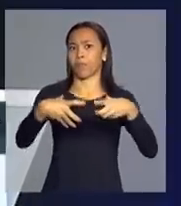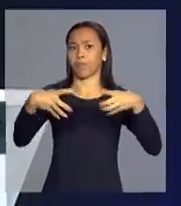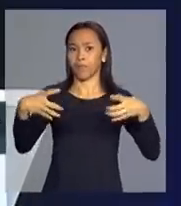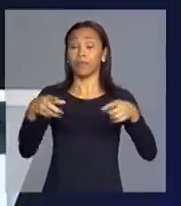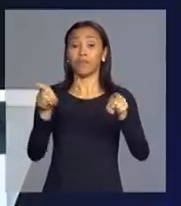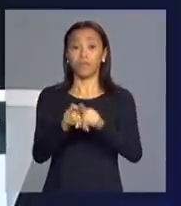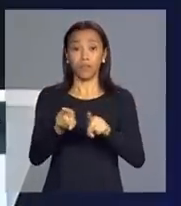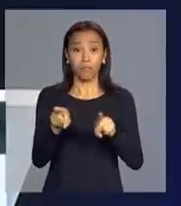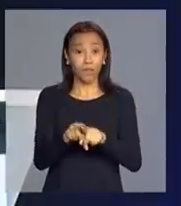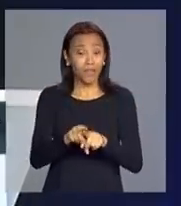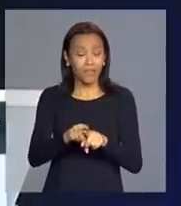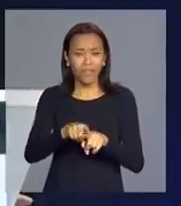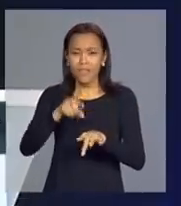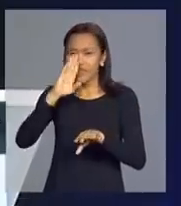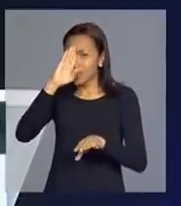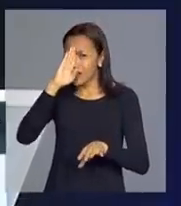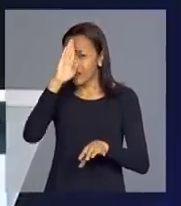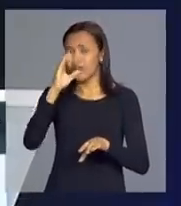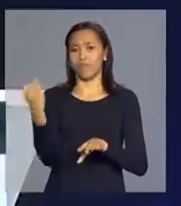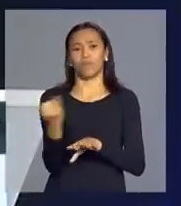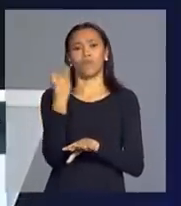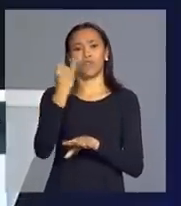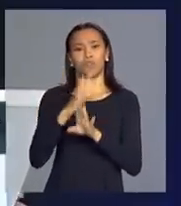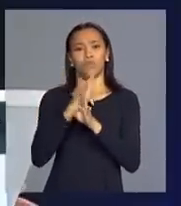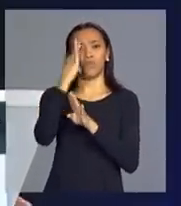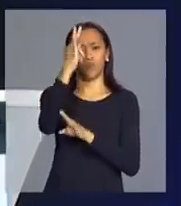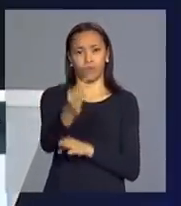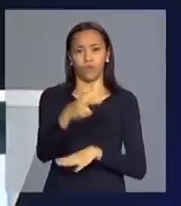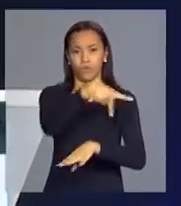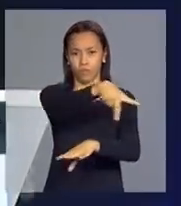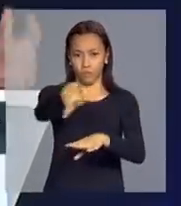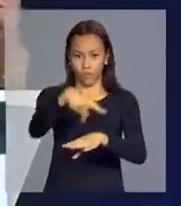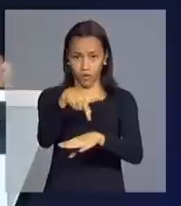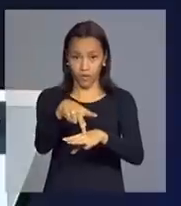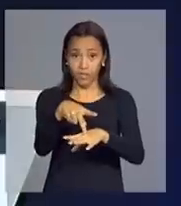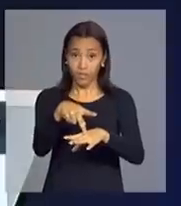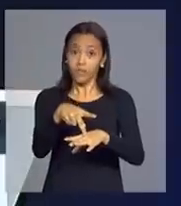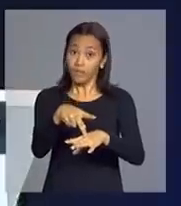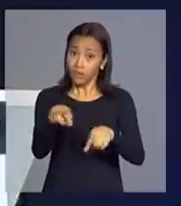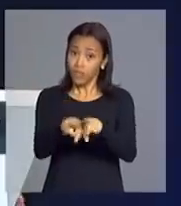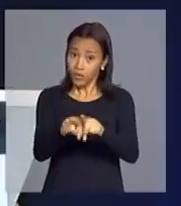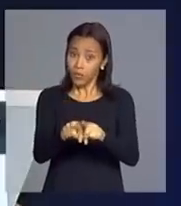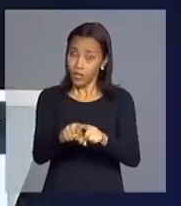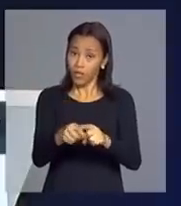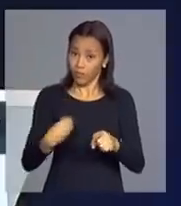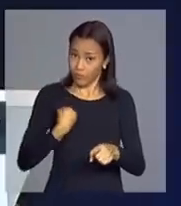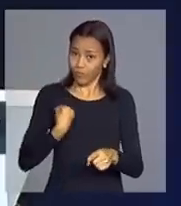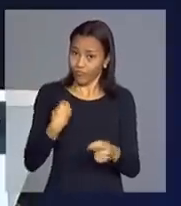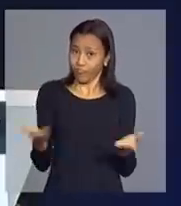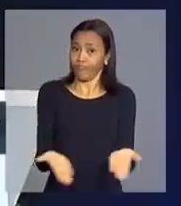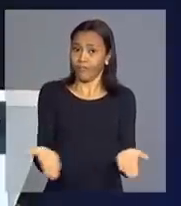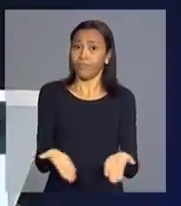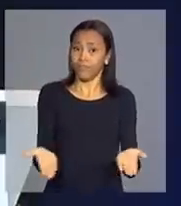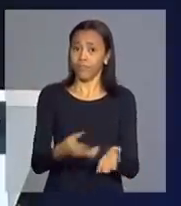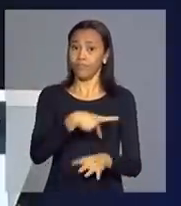questão imprescindível para o futuro do país. E para o presente do país. Eu me refiro